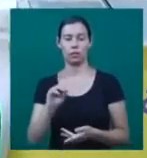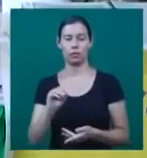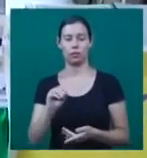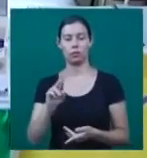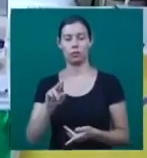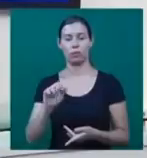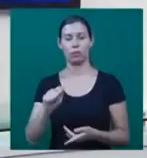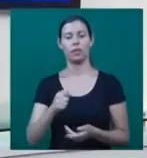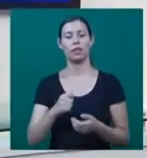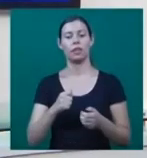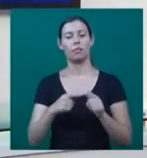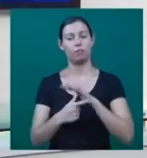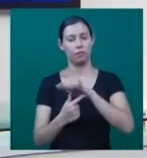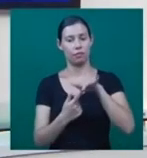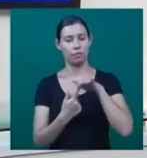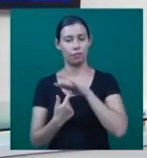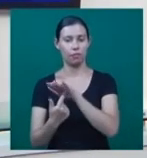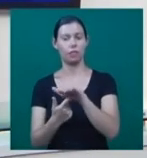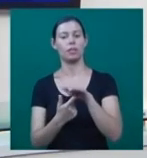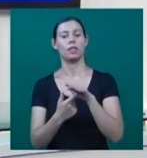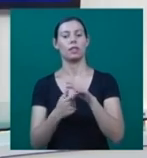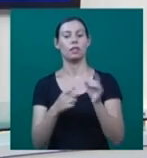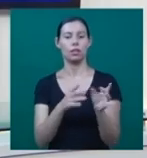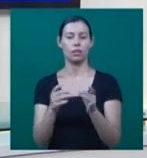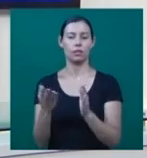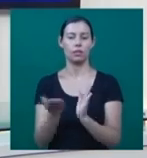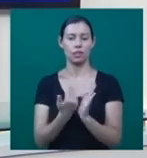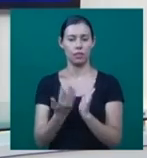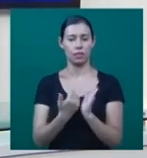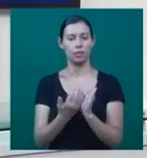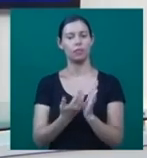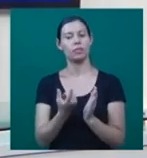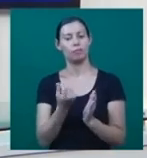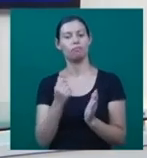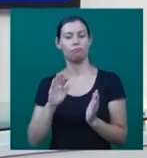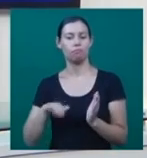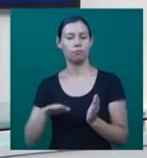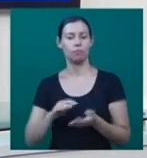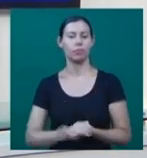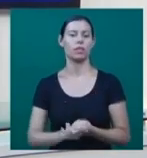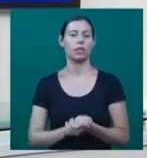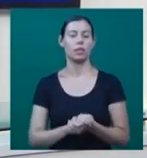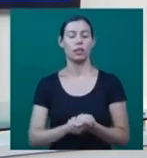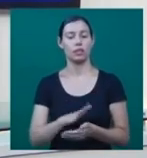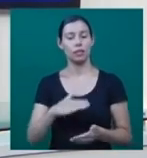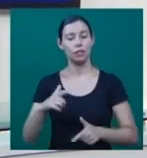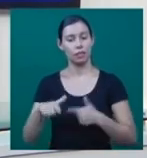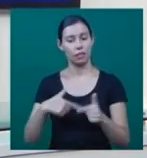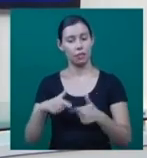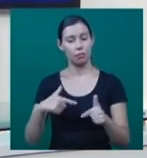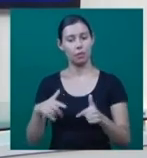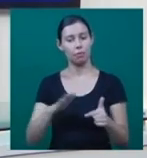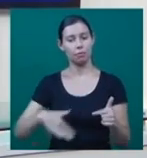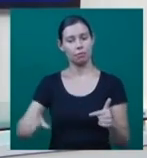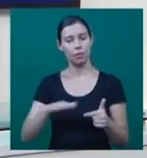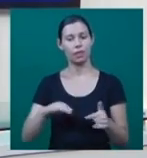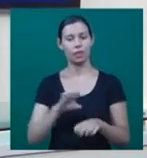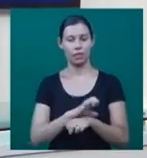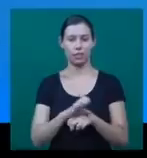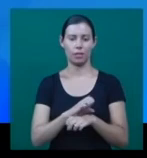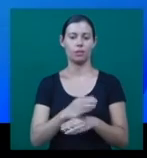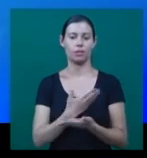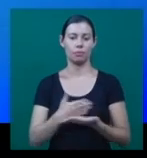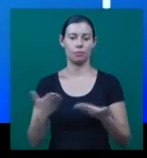bem populares. Hoje tem ainda o nosso quadro Mercado de Trabalho com as vagas de emprego e estágio. Tem muito mais. O TV Notícias começa